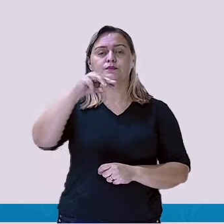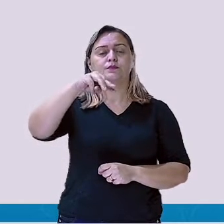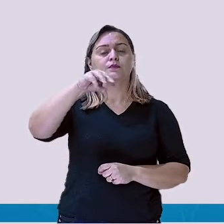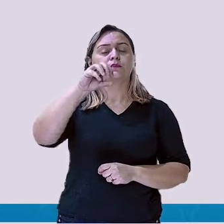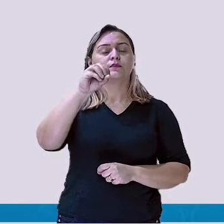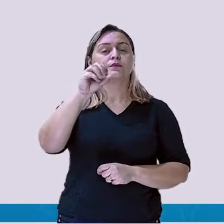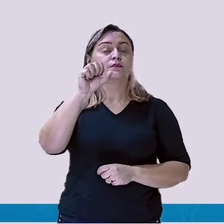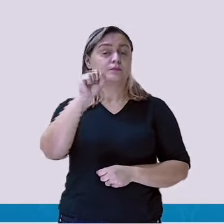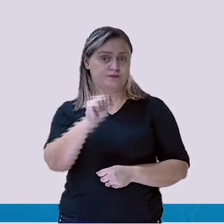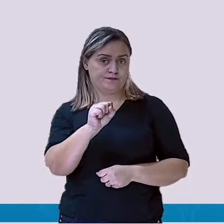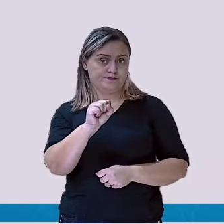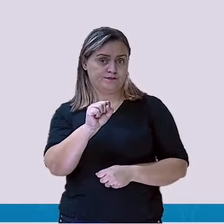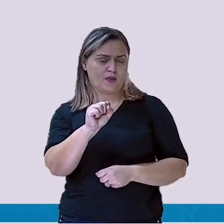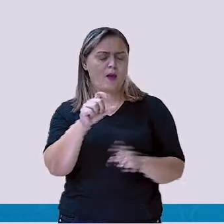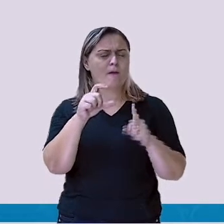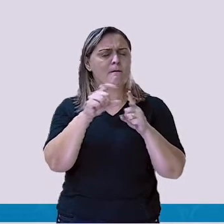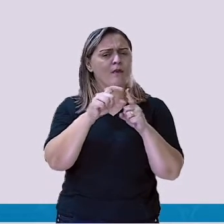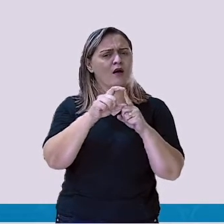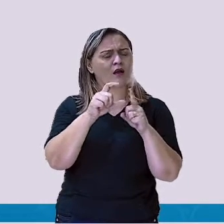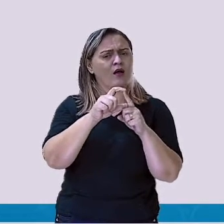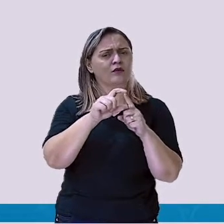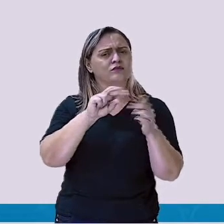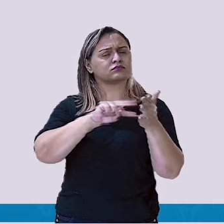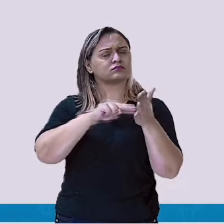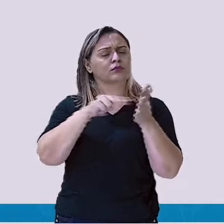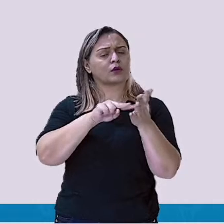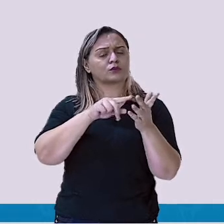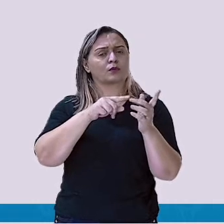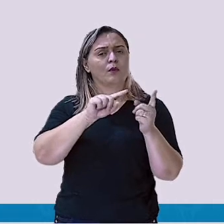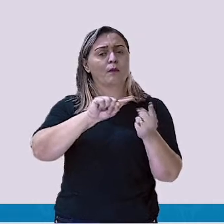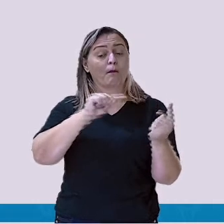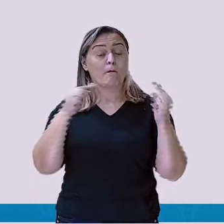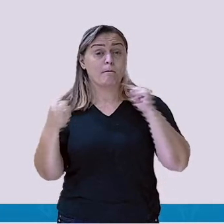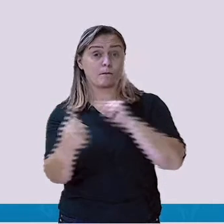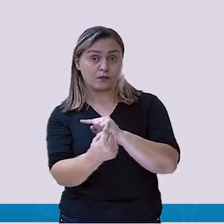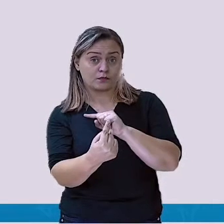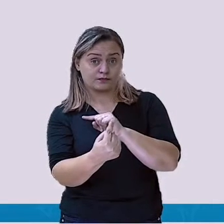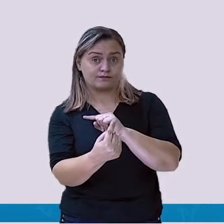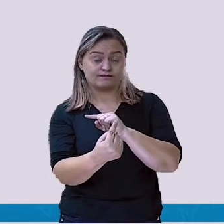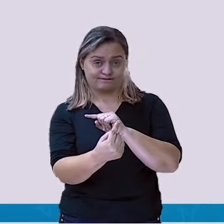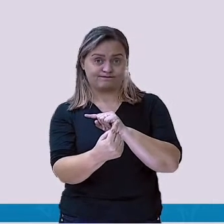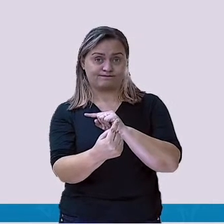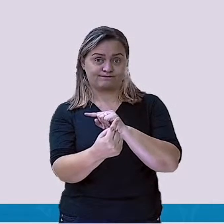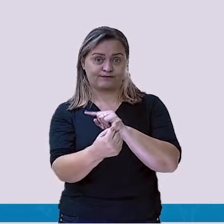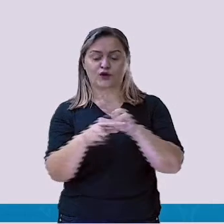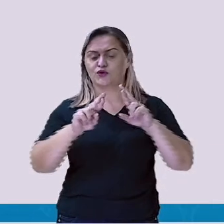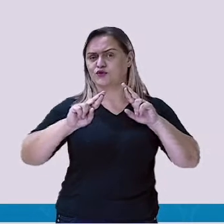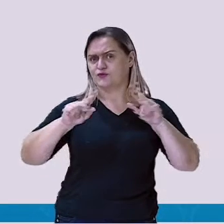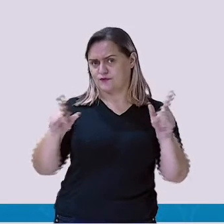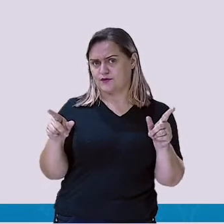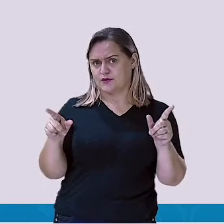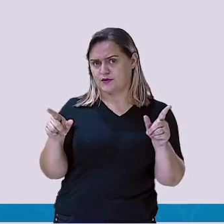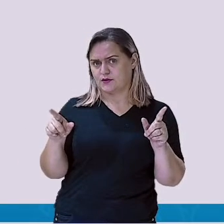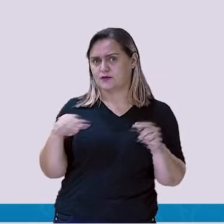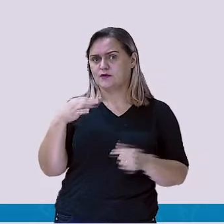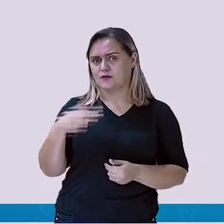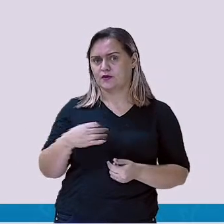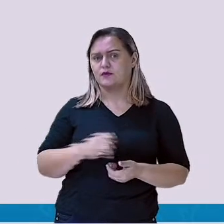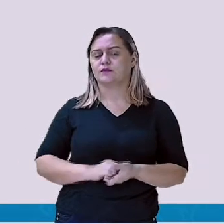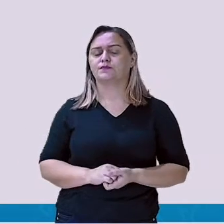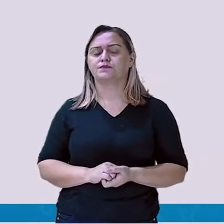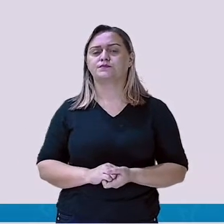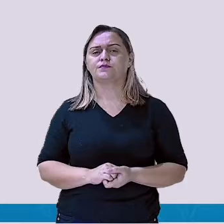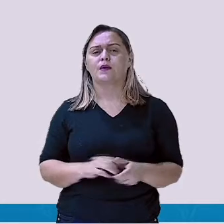significados opostos, totalmente diferentes um do outro. Opostos. A palavra antônimo